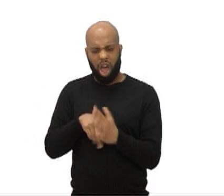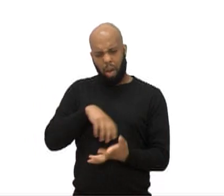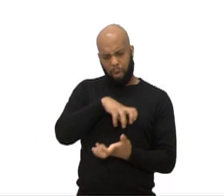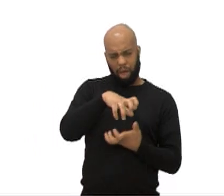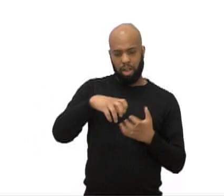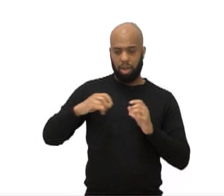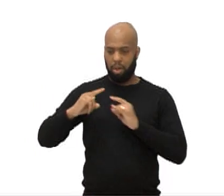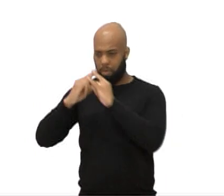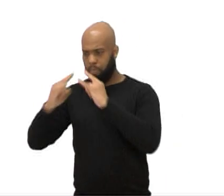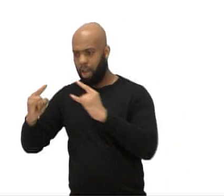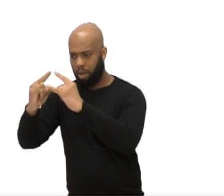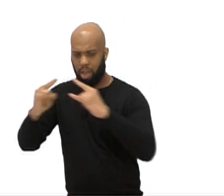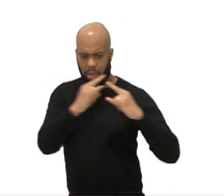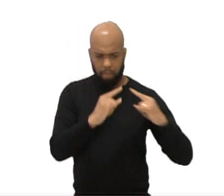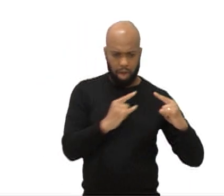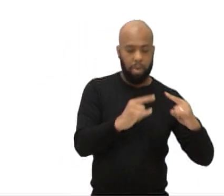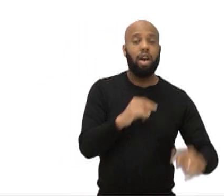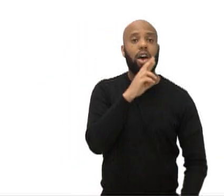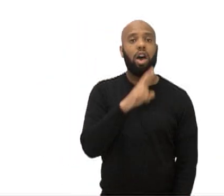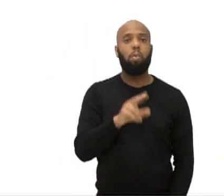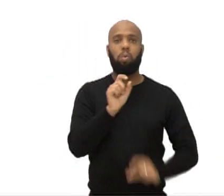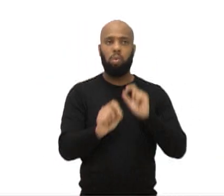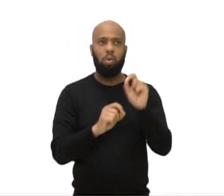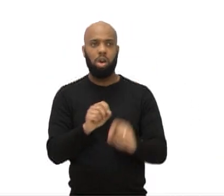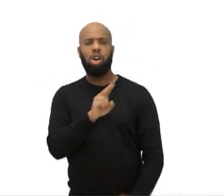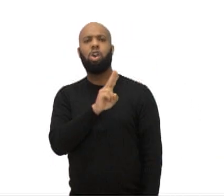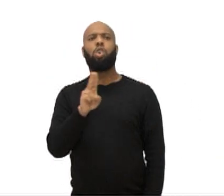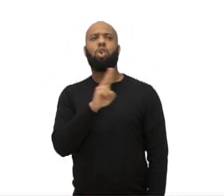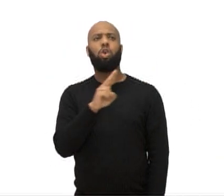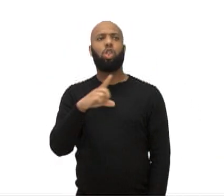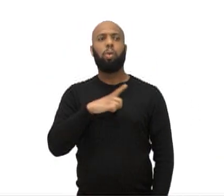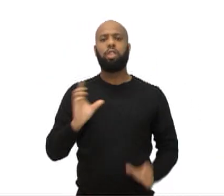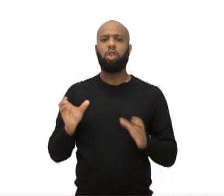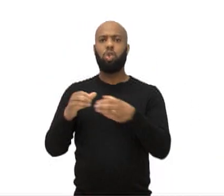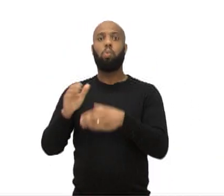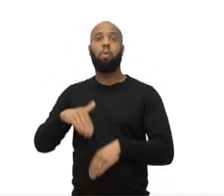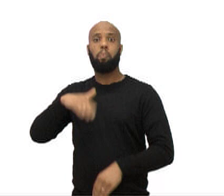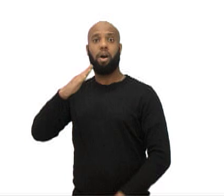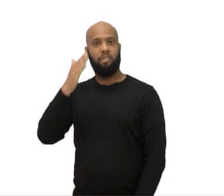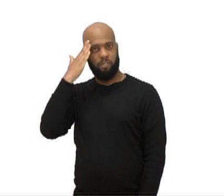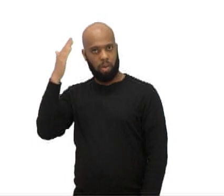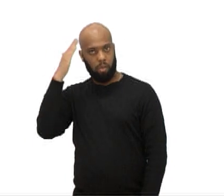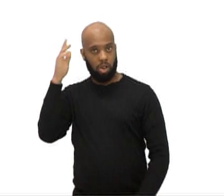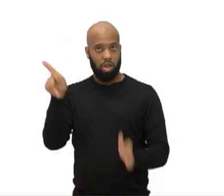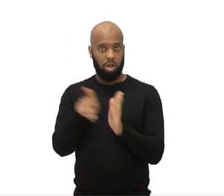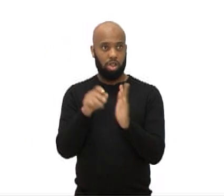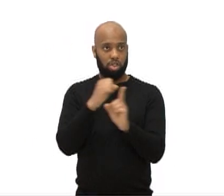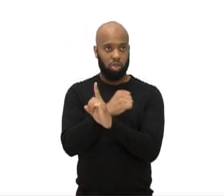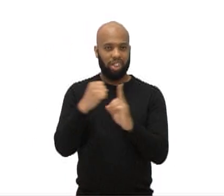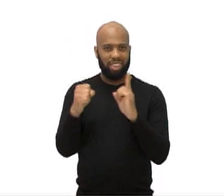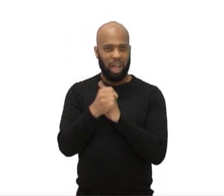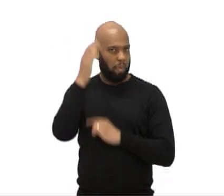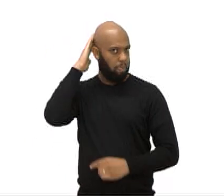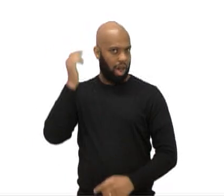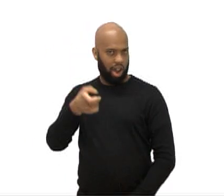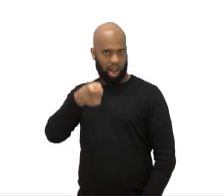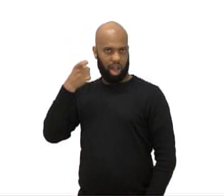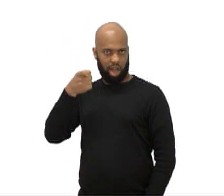cabanagem, responda as seguintes questões. Qual o nome do maior grupo populacional da sociedade do Grão-Pará